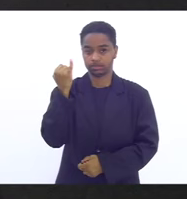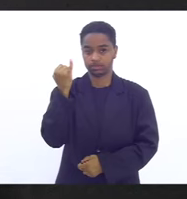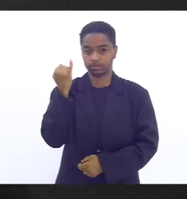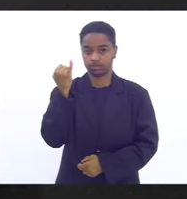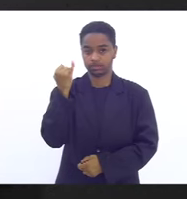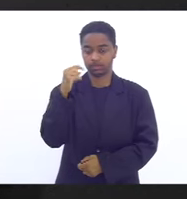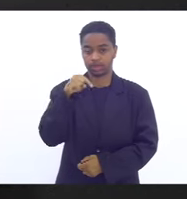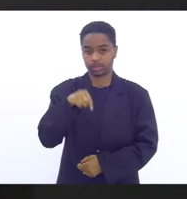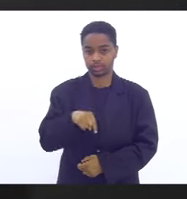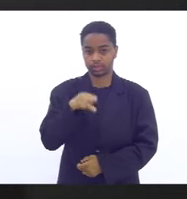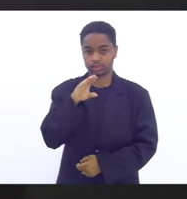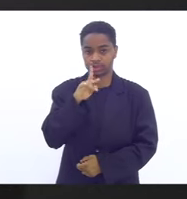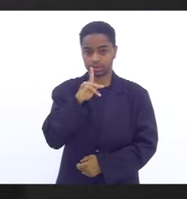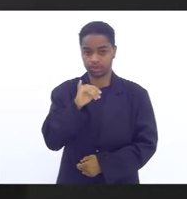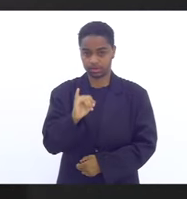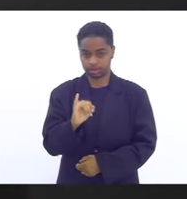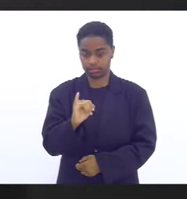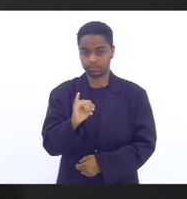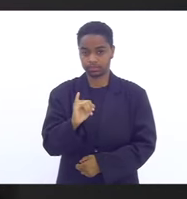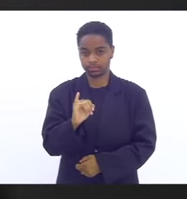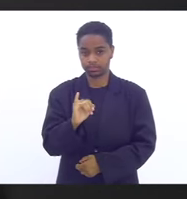esta CPI, esta comissão,